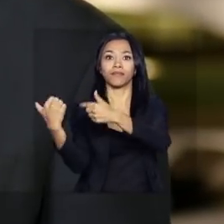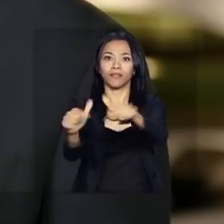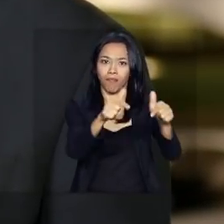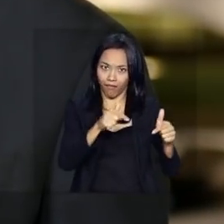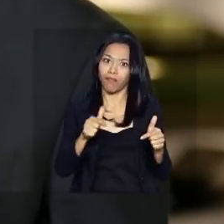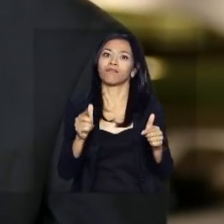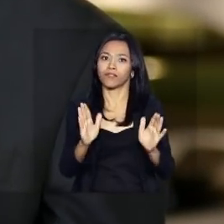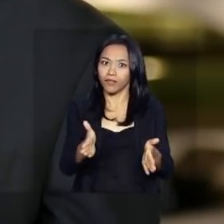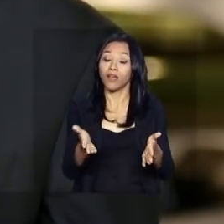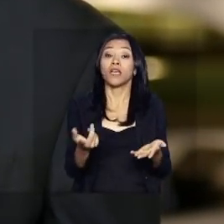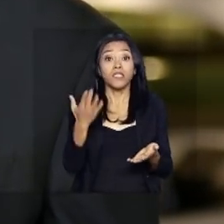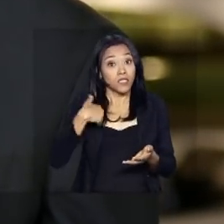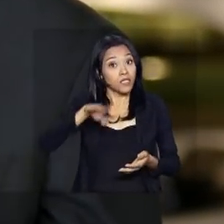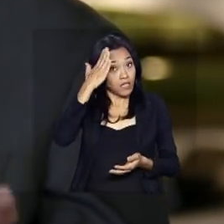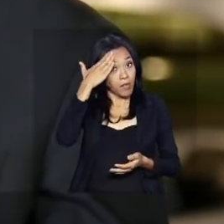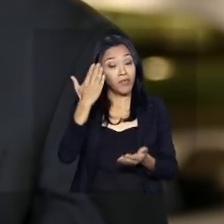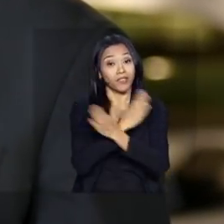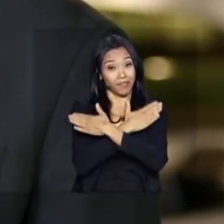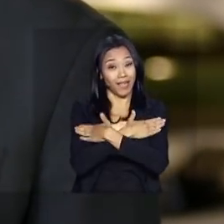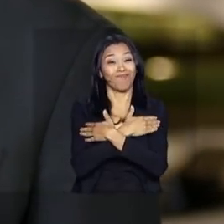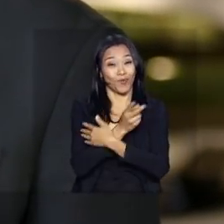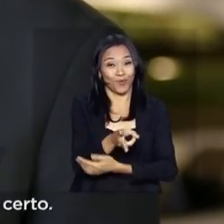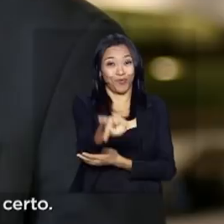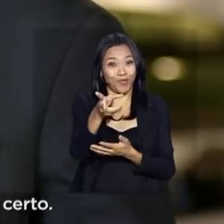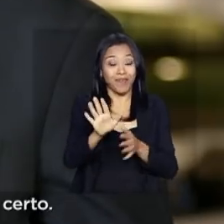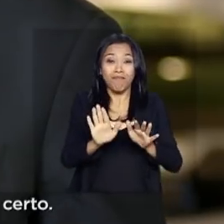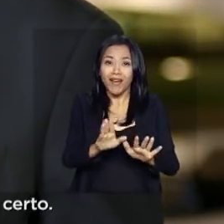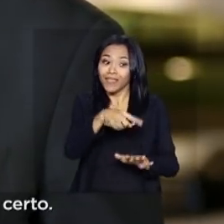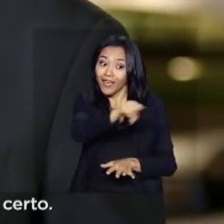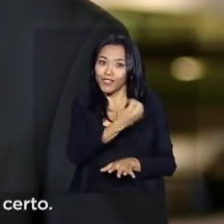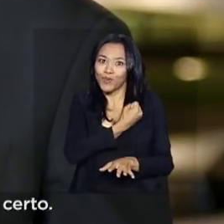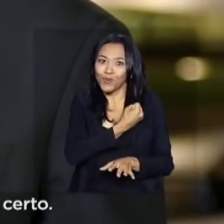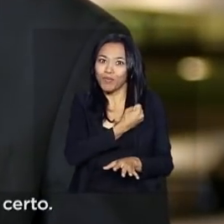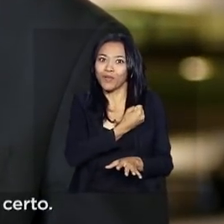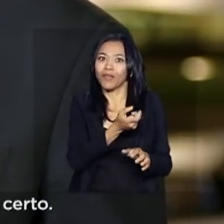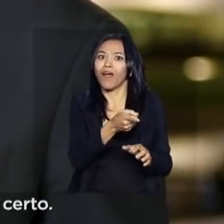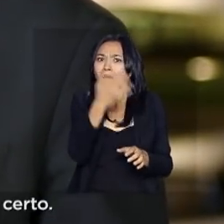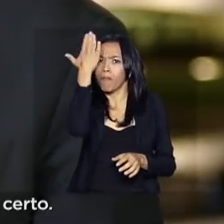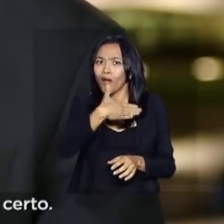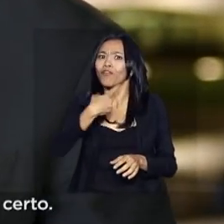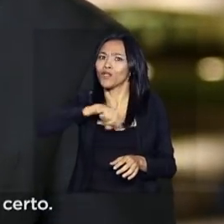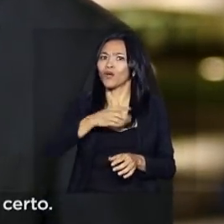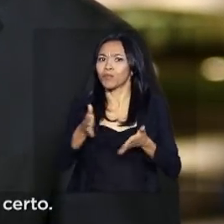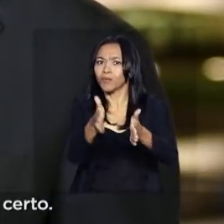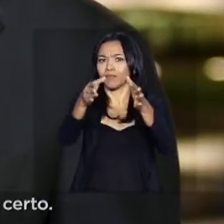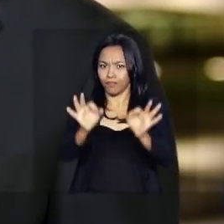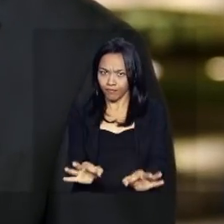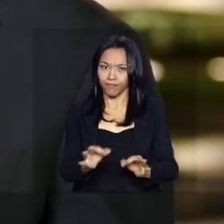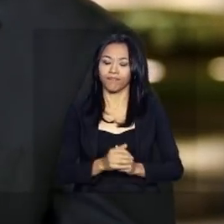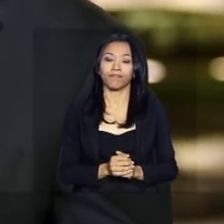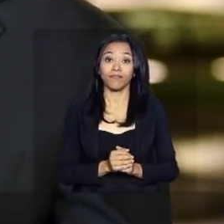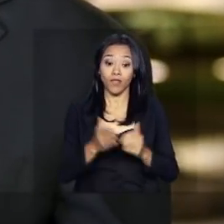criados sabemos que o desemprego ainda é grande mas esses números demonstram que estamos no caminho certo